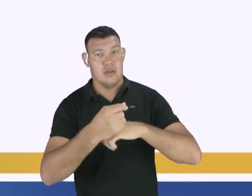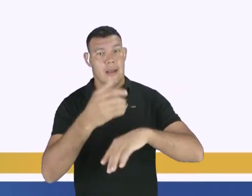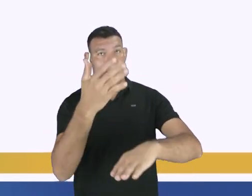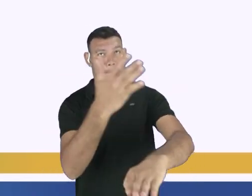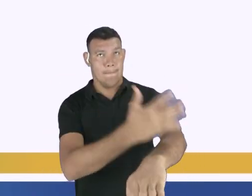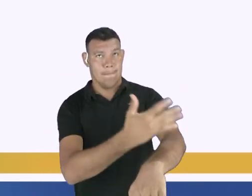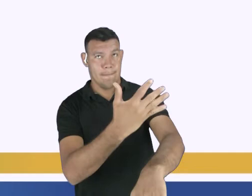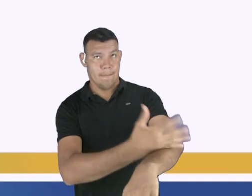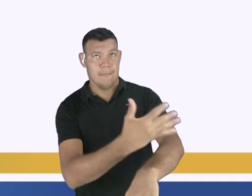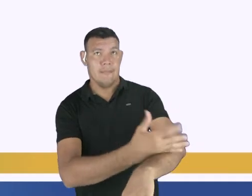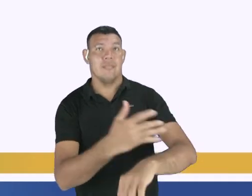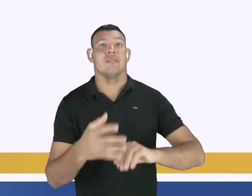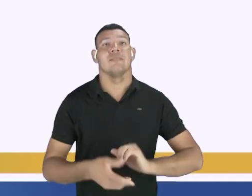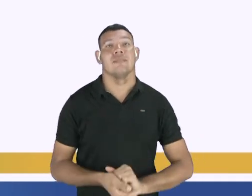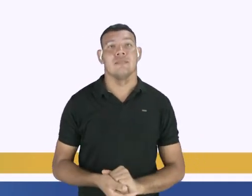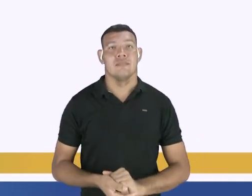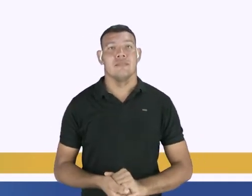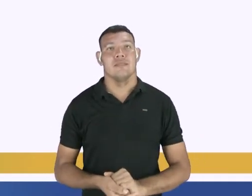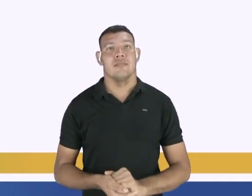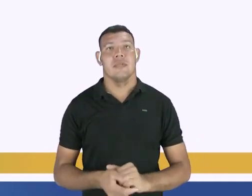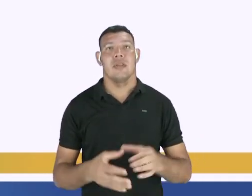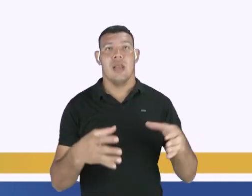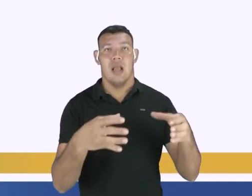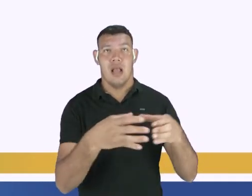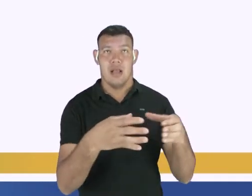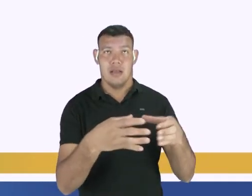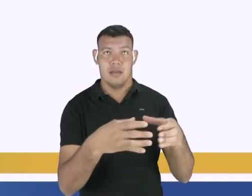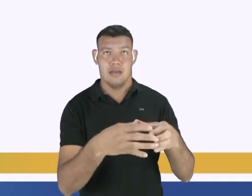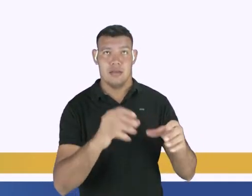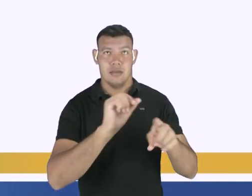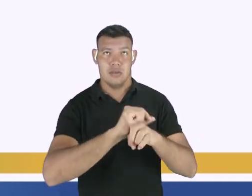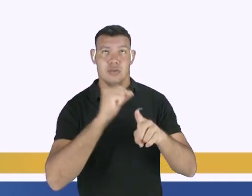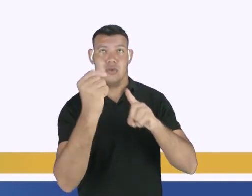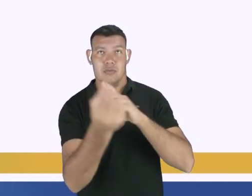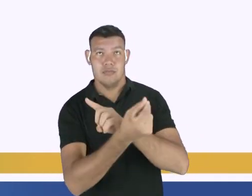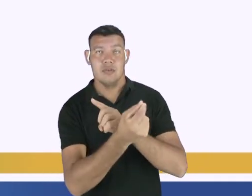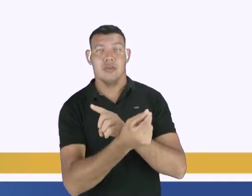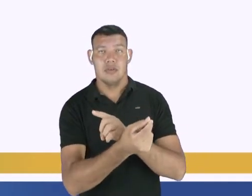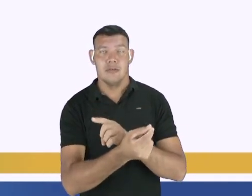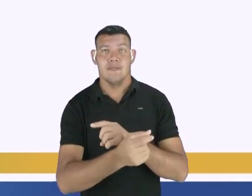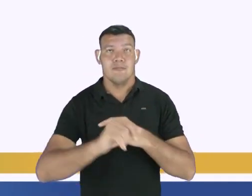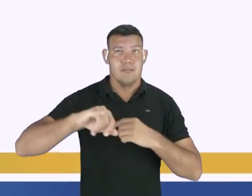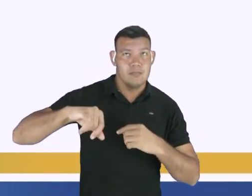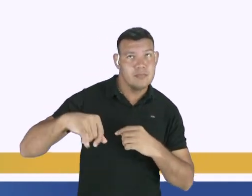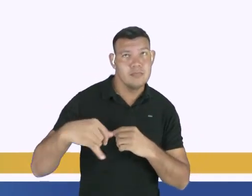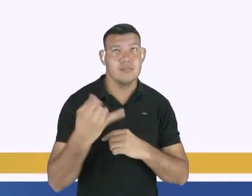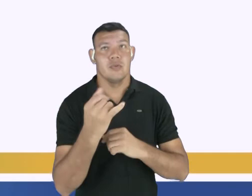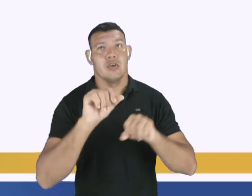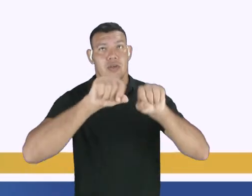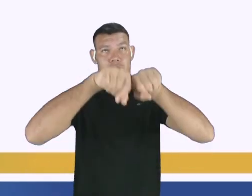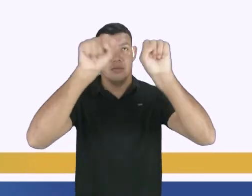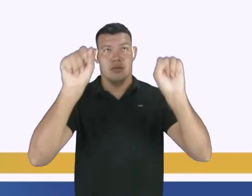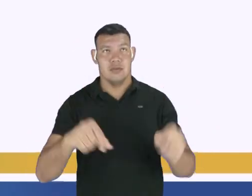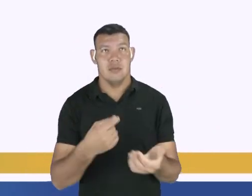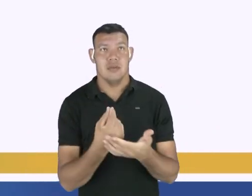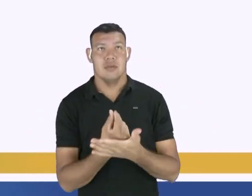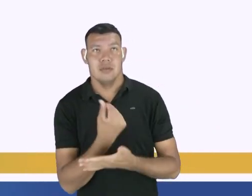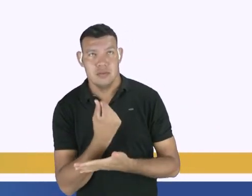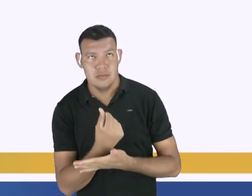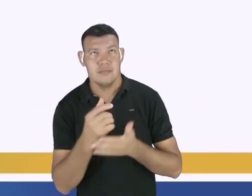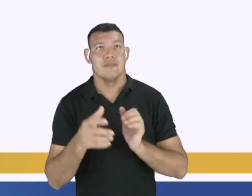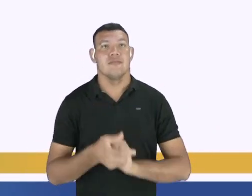é: qual é a classe que se beneficia com o sistema capitalista segundo o socialista? Letra A,